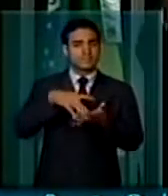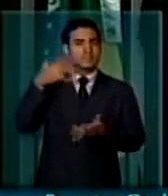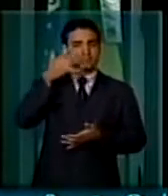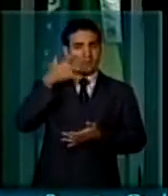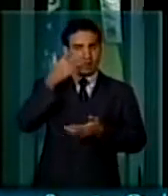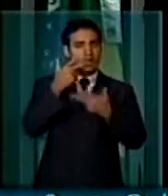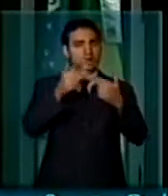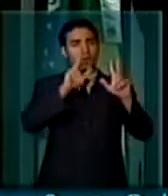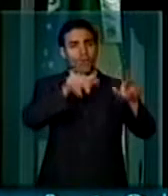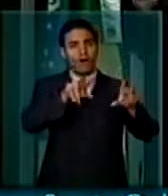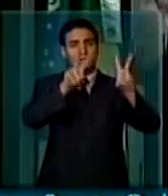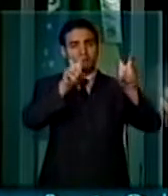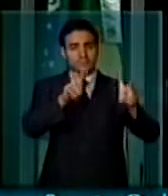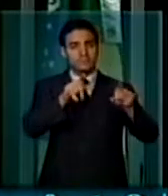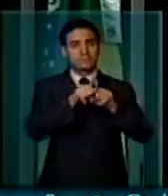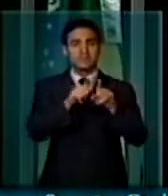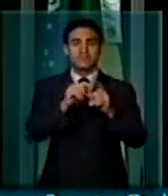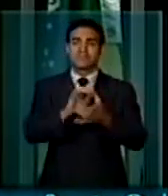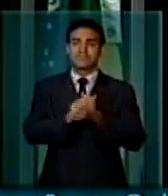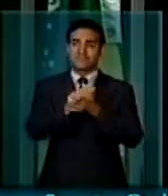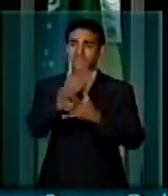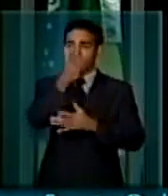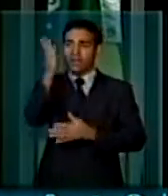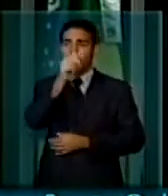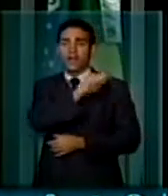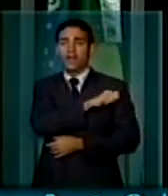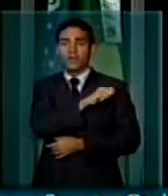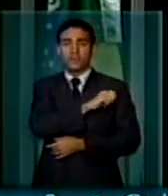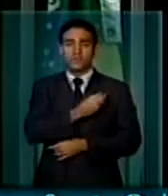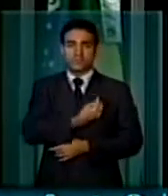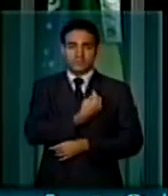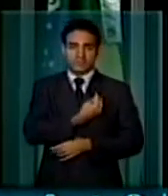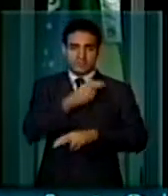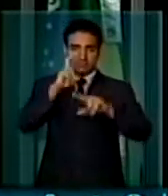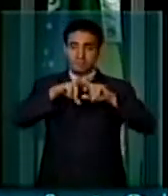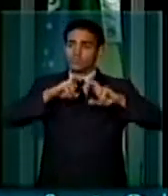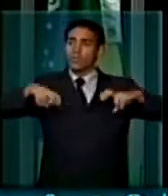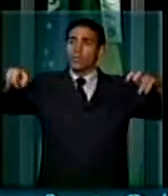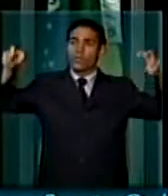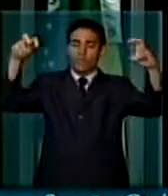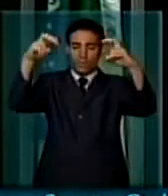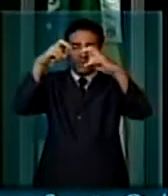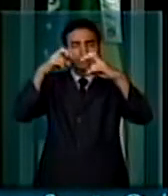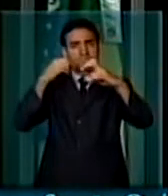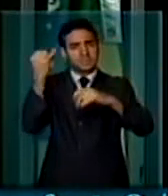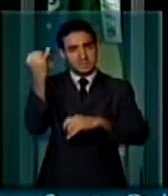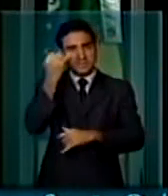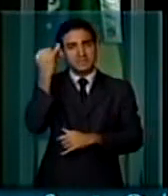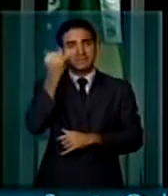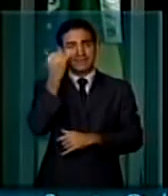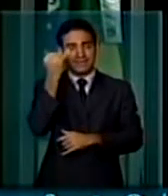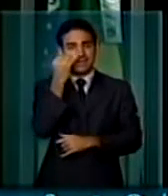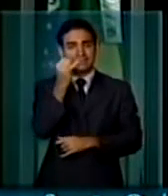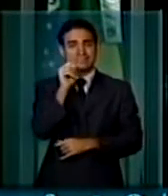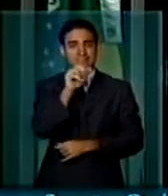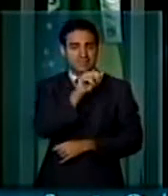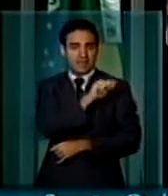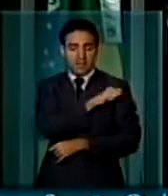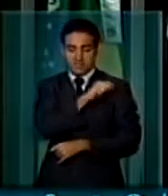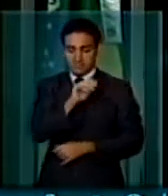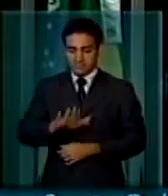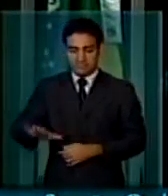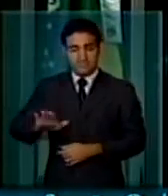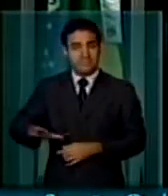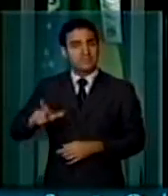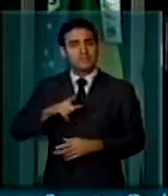eu quero saudar os estudantes que estão aqui nas galerias da Câmara dos Deputados. Isso é muito importante, que o estudante